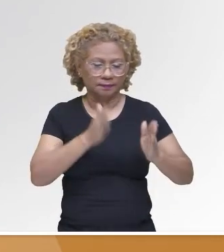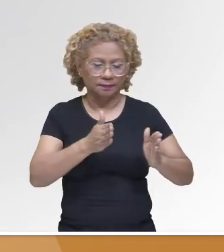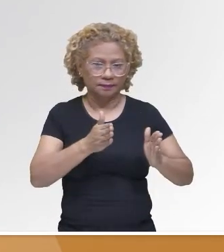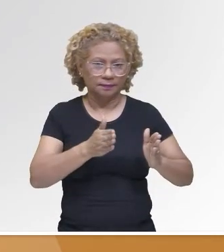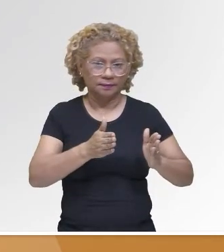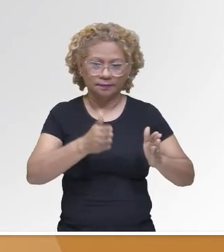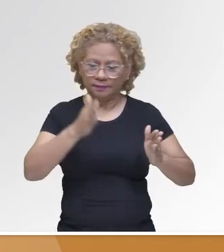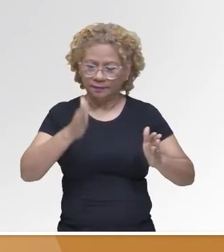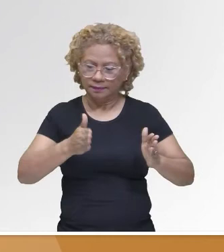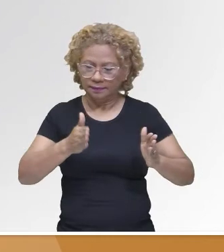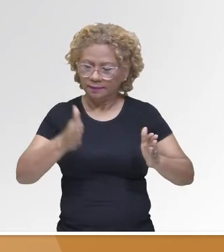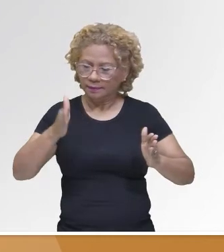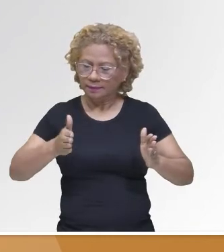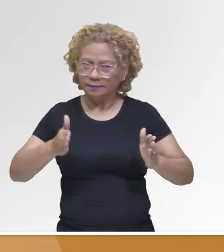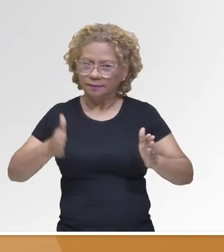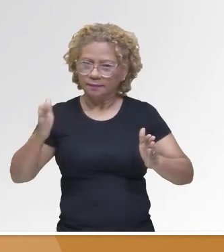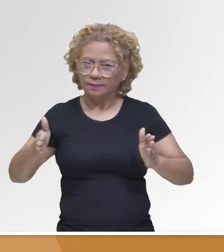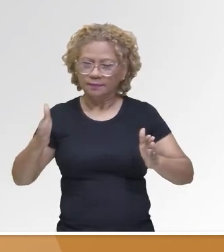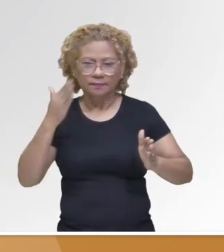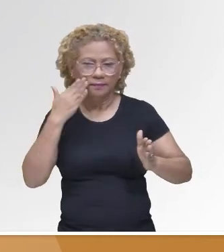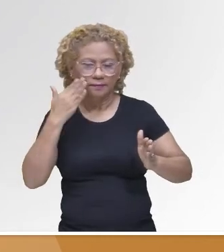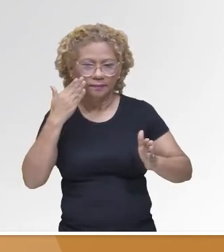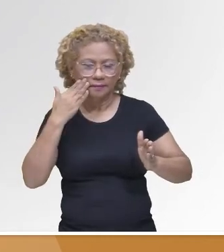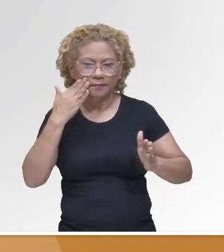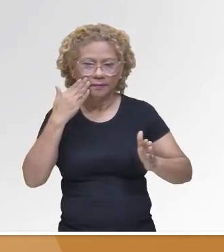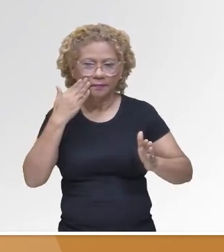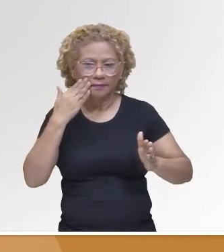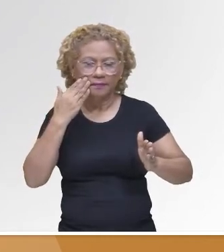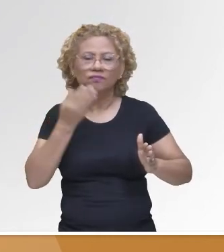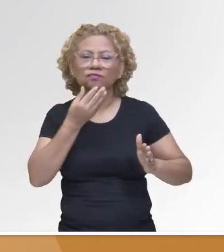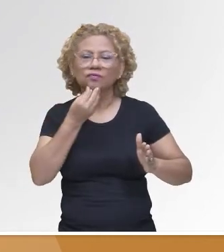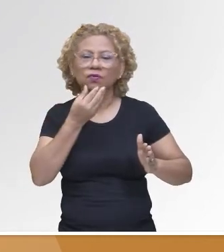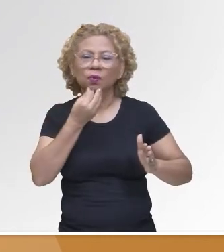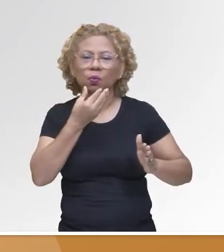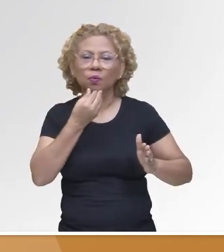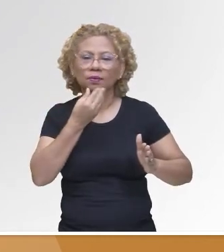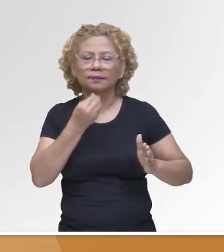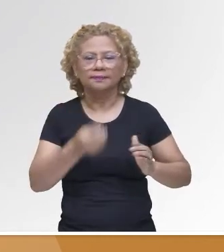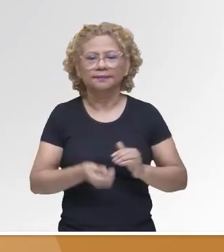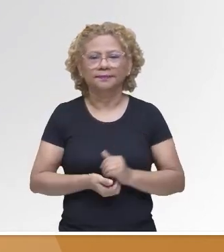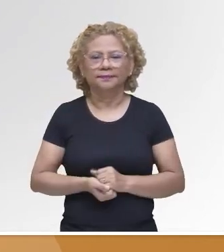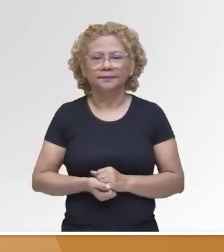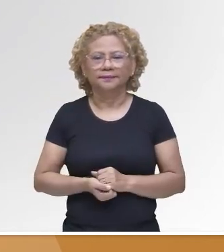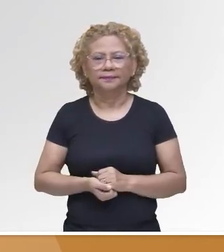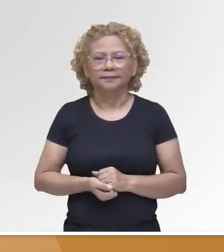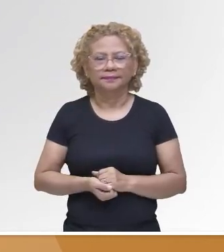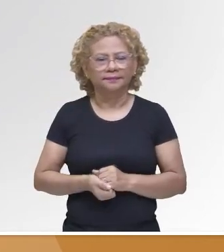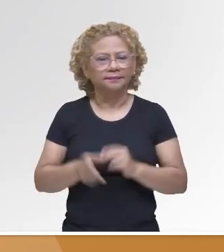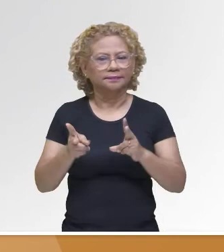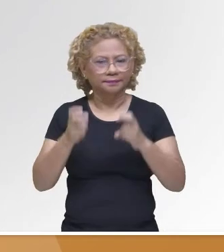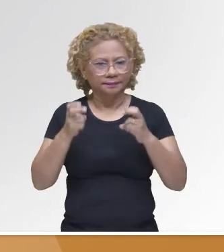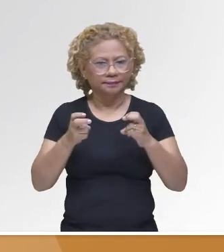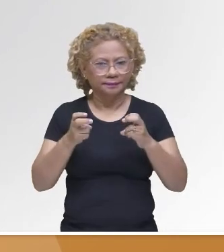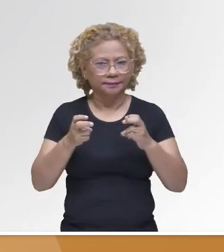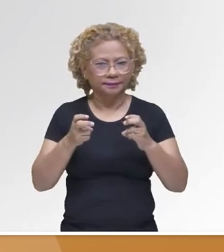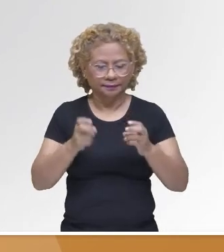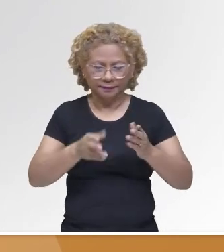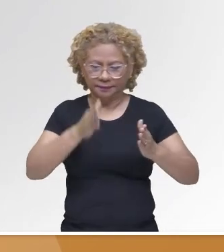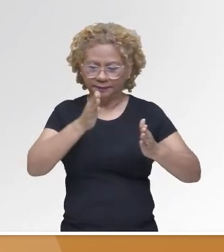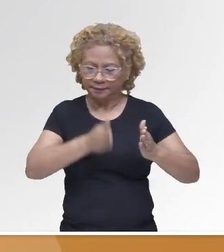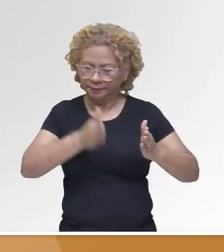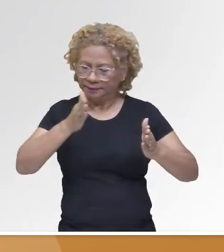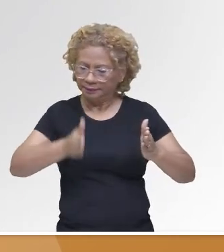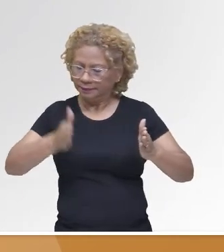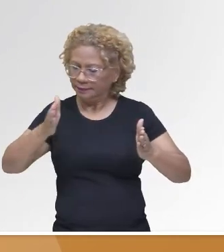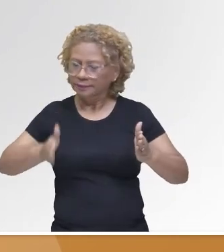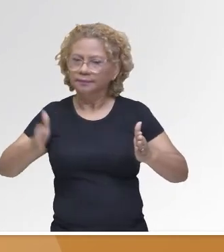Ó. Tem um gráficozinho aí, você está vendo aí uma pessoa, né? Sempre é o ser humano, que como vocês viram, ele é o ser que pensa, né?